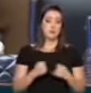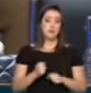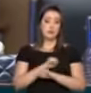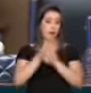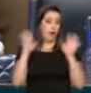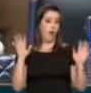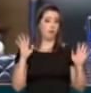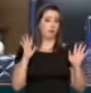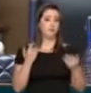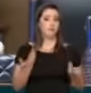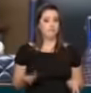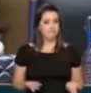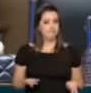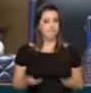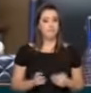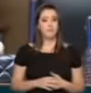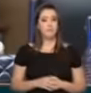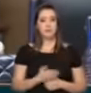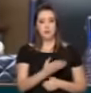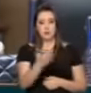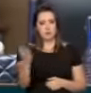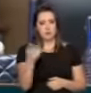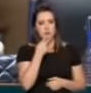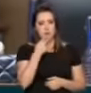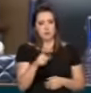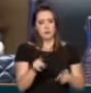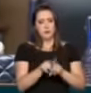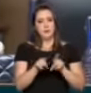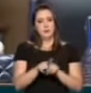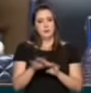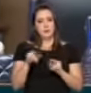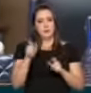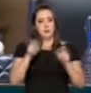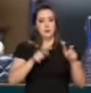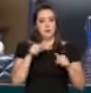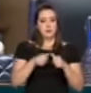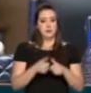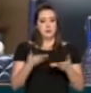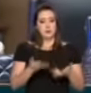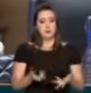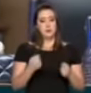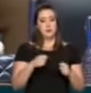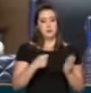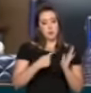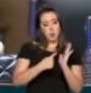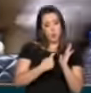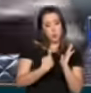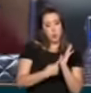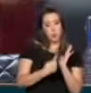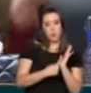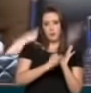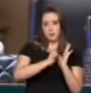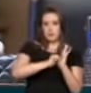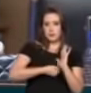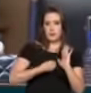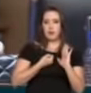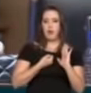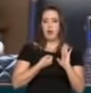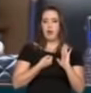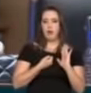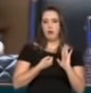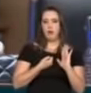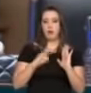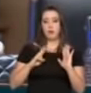E quando também Vossa Senhoria disse que todo mundo que está aqui teve que assinar termo de responsabilidade, e o Brasil inteiro